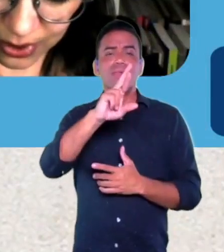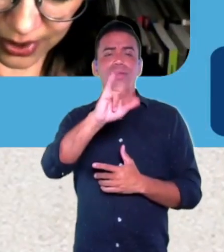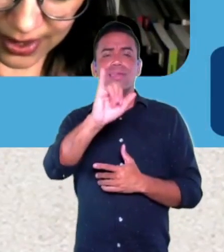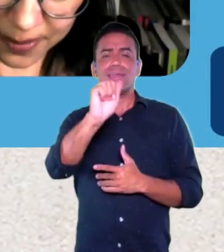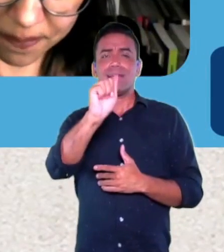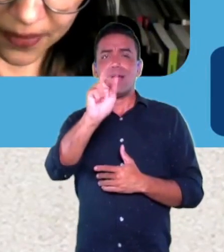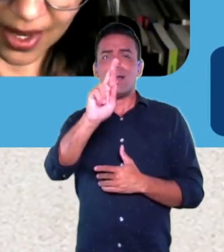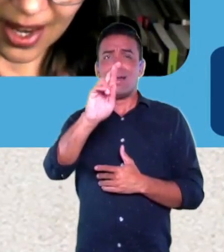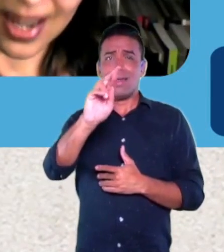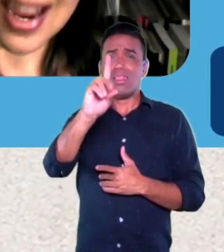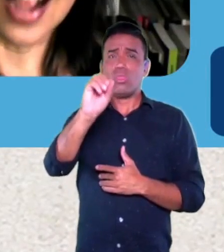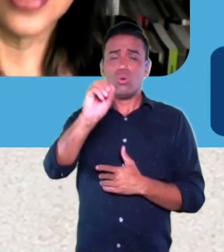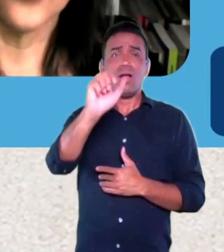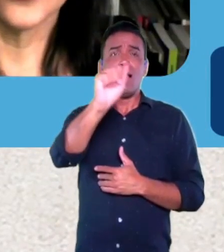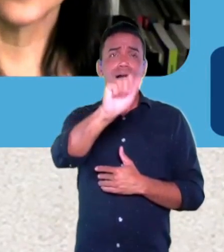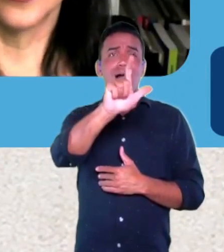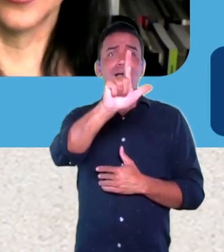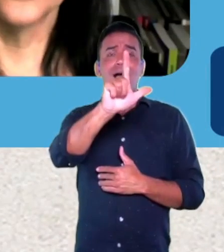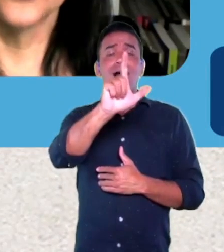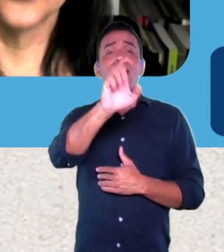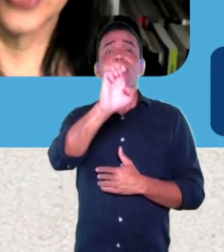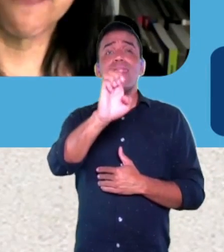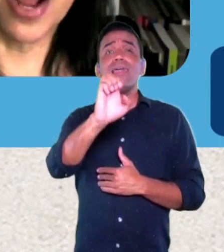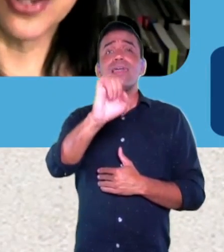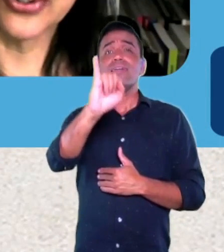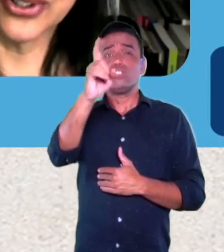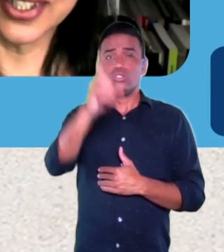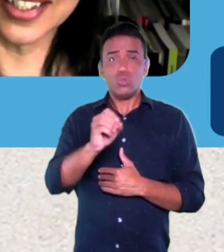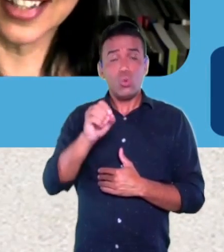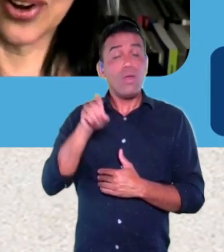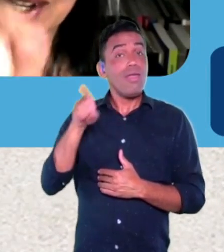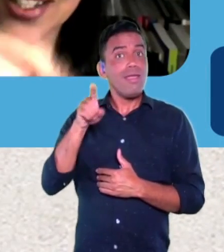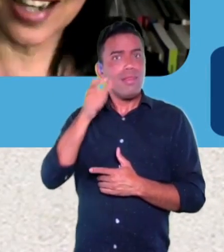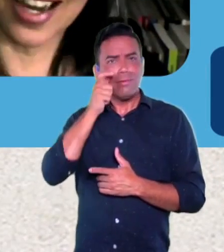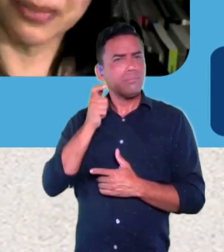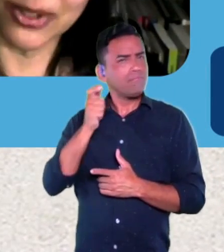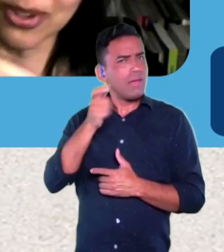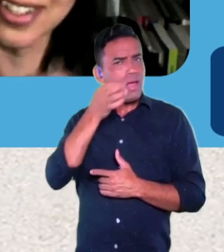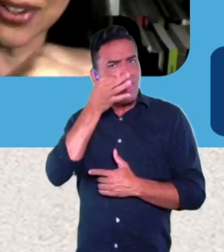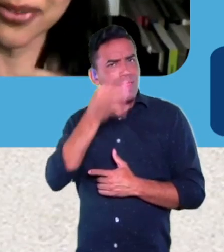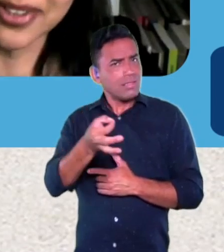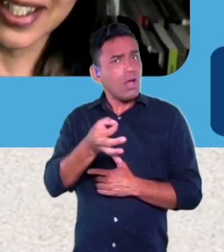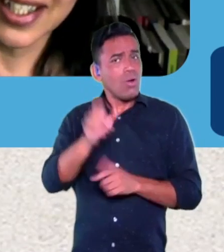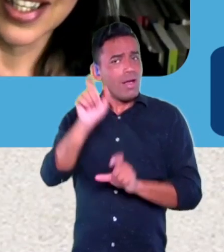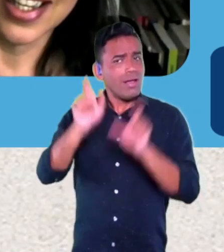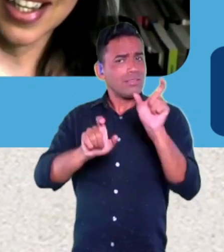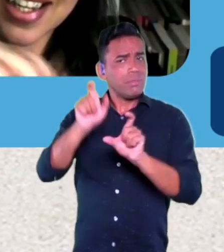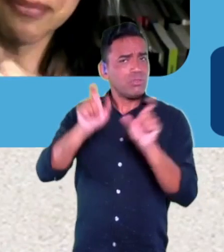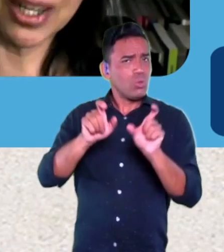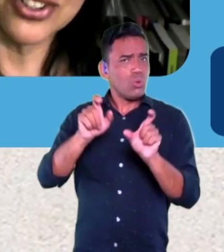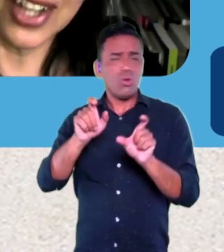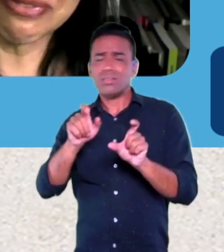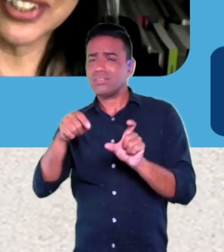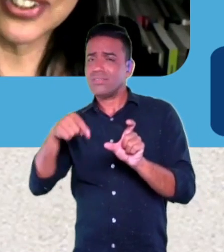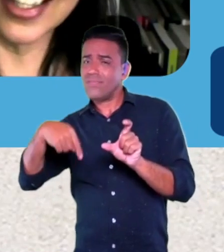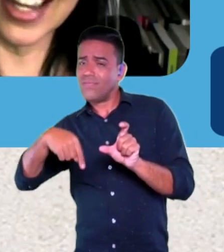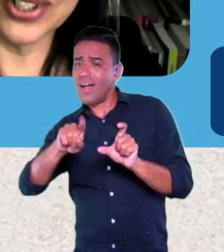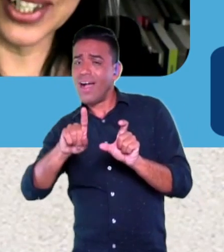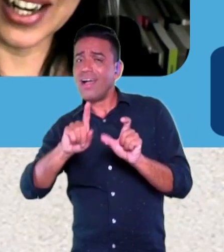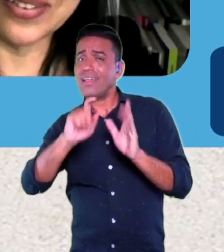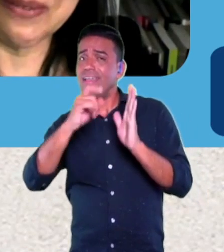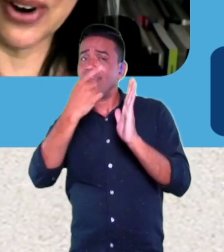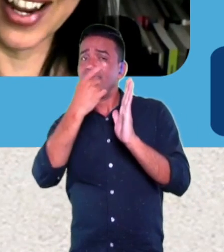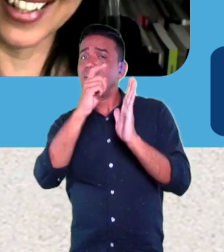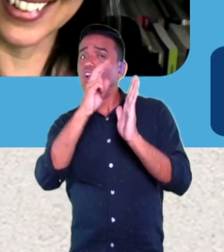Poetaço nosso aqui. E Sim, aí o Ricardo reparou que na hora que as pessoas iam preencher a ficha,